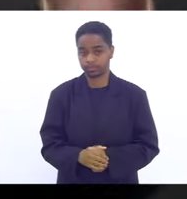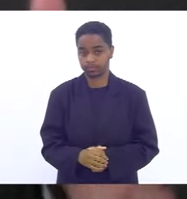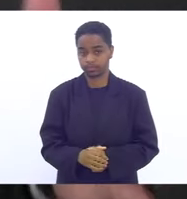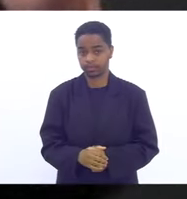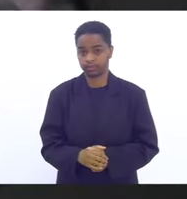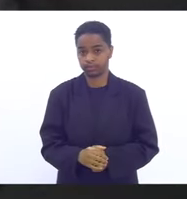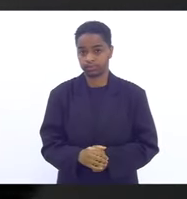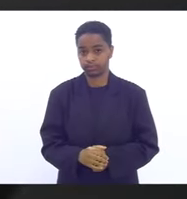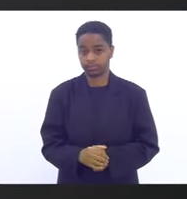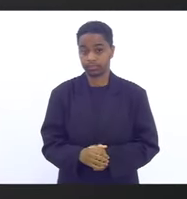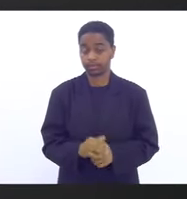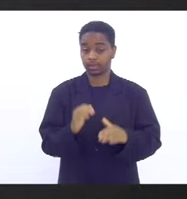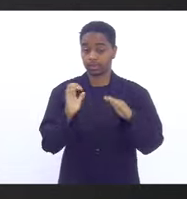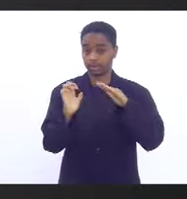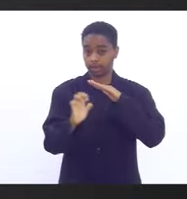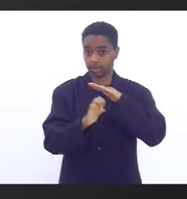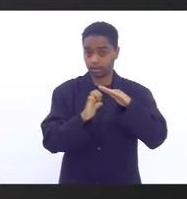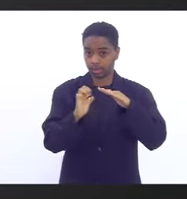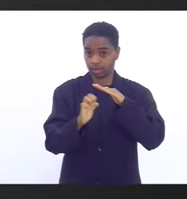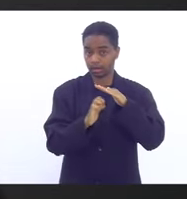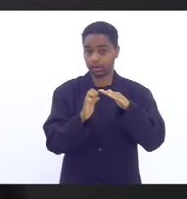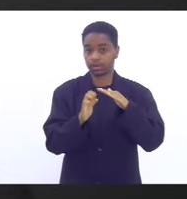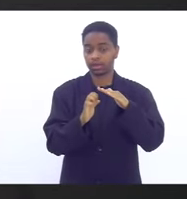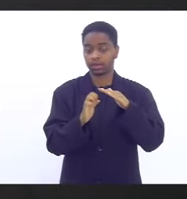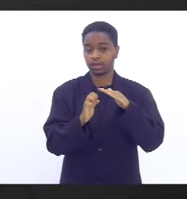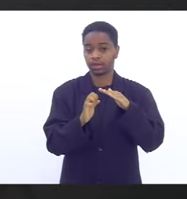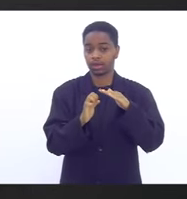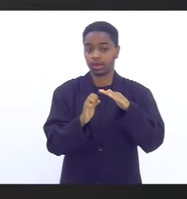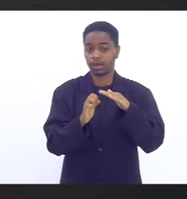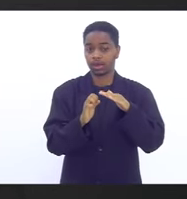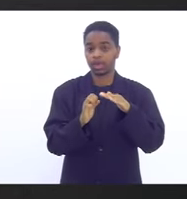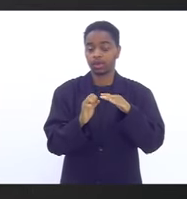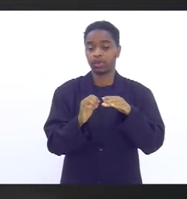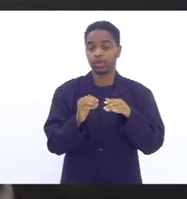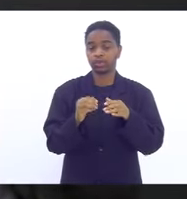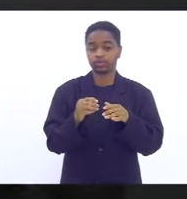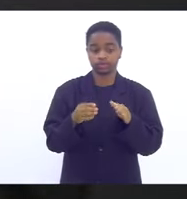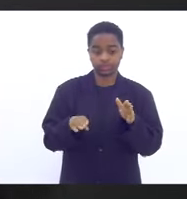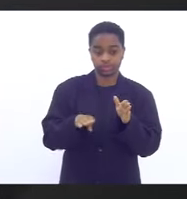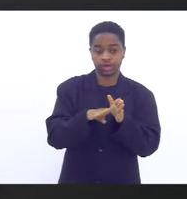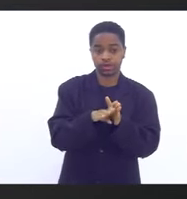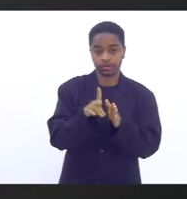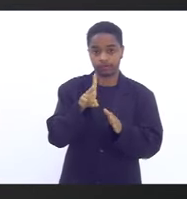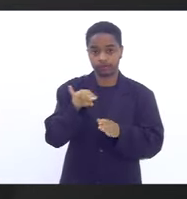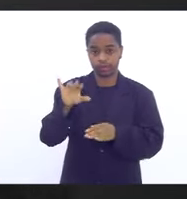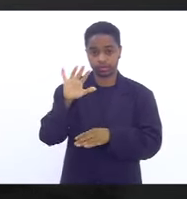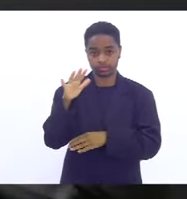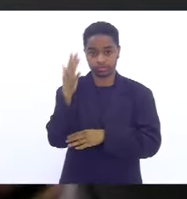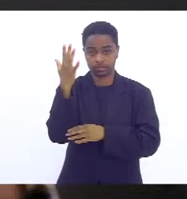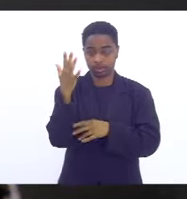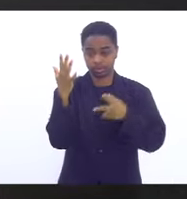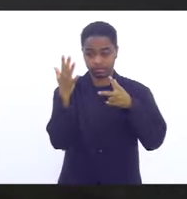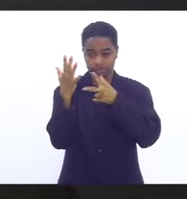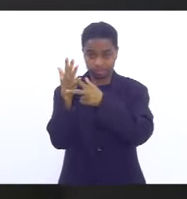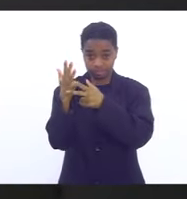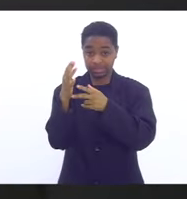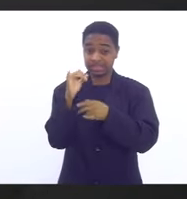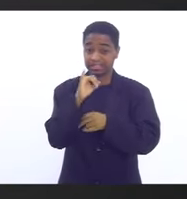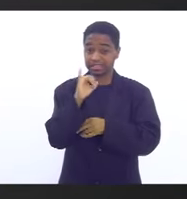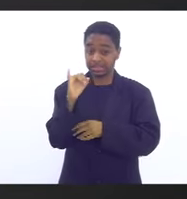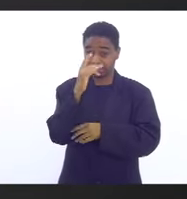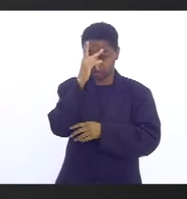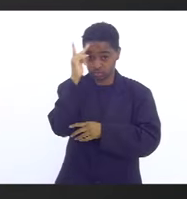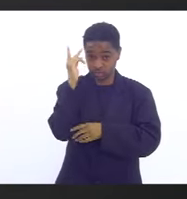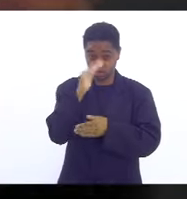a empresa Colube para fazer a poda. Presta atenção, poda, porque se alguém for retirar